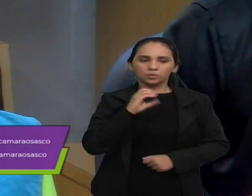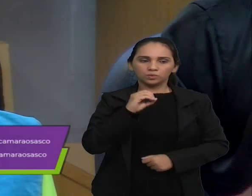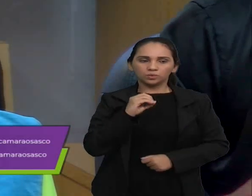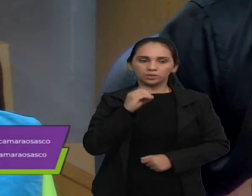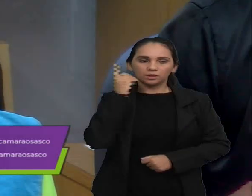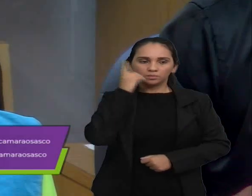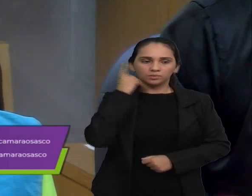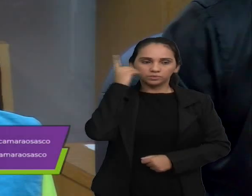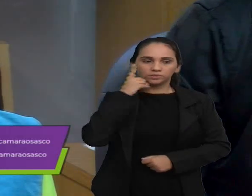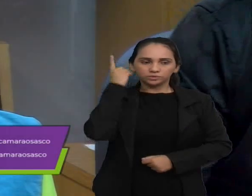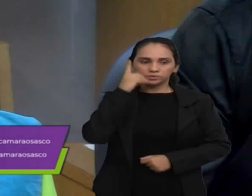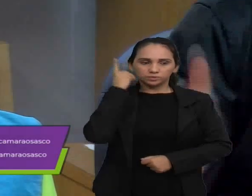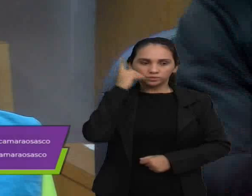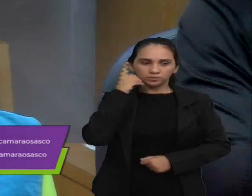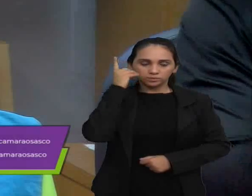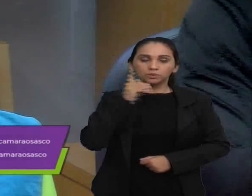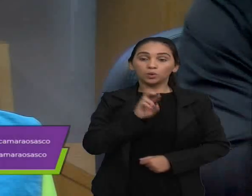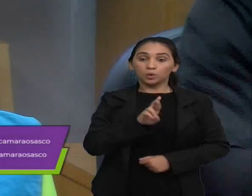do Movimento Pretas,